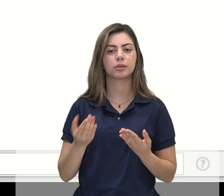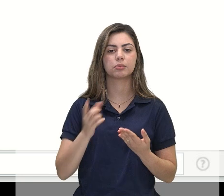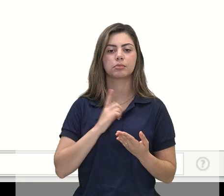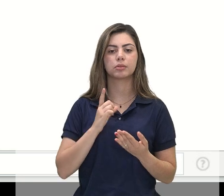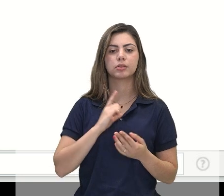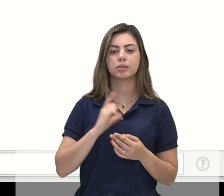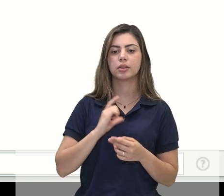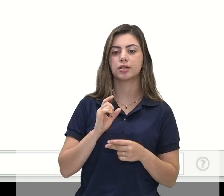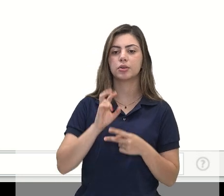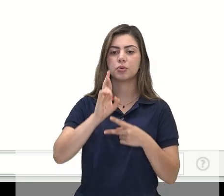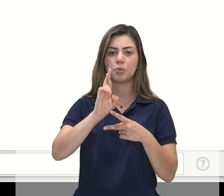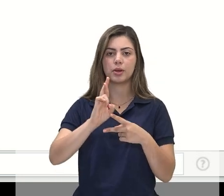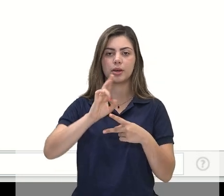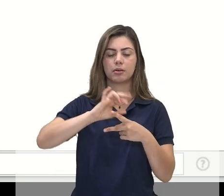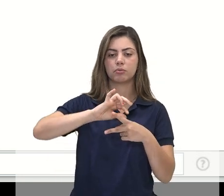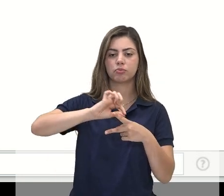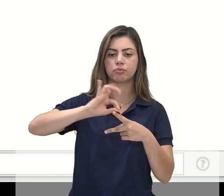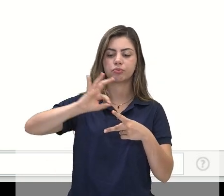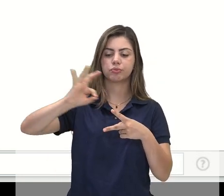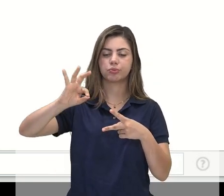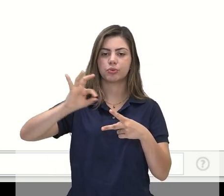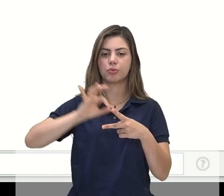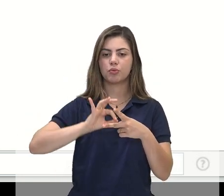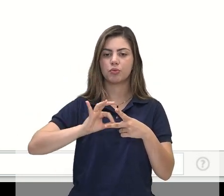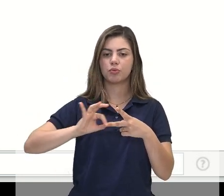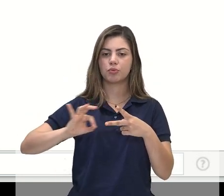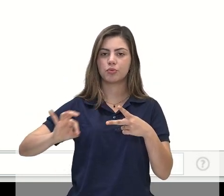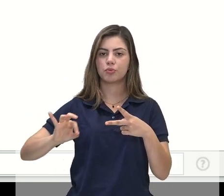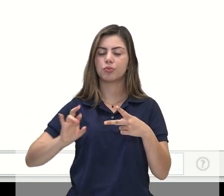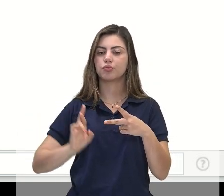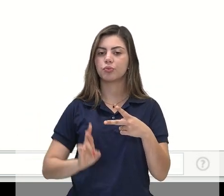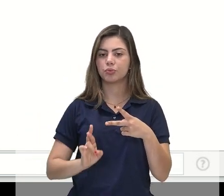B, do ponto B, né, ao ponto